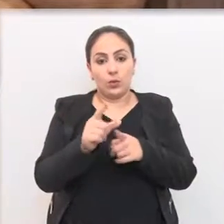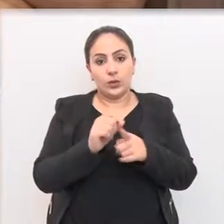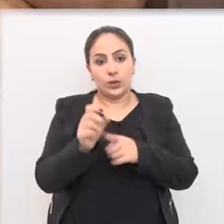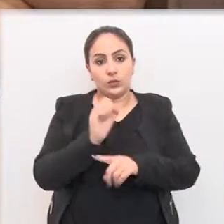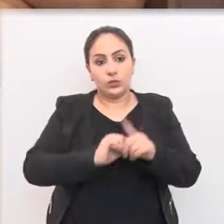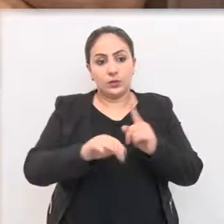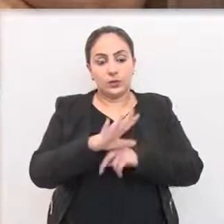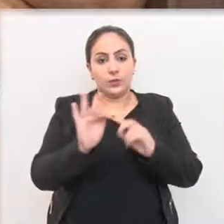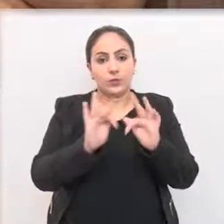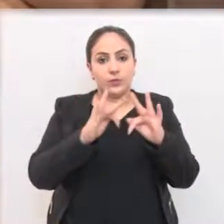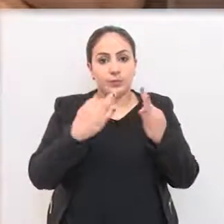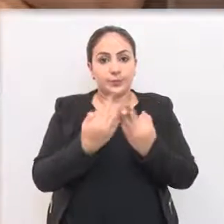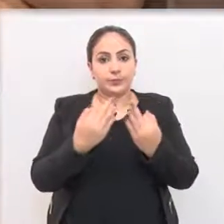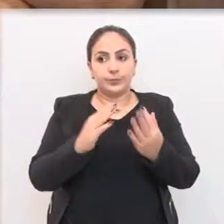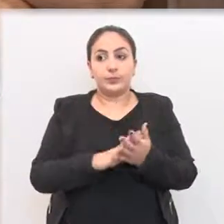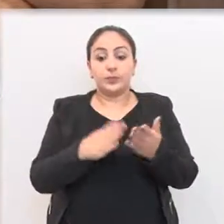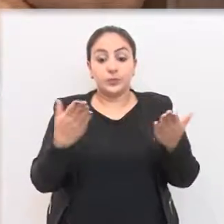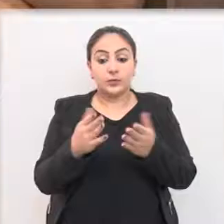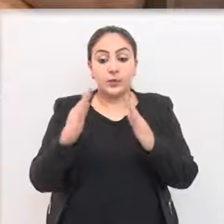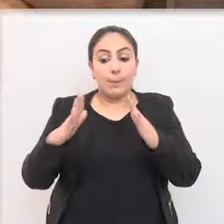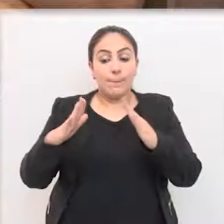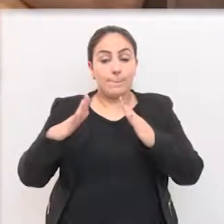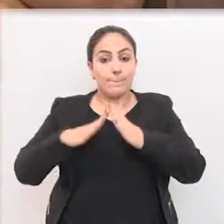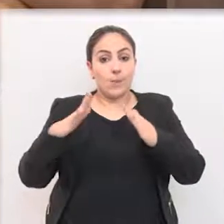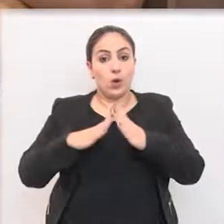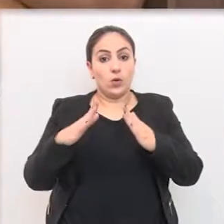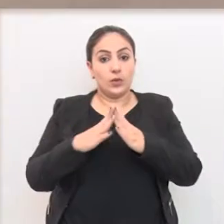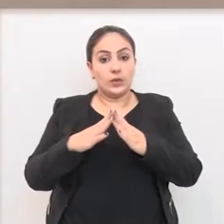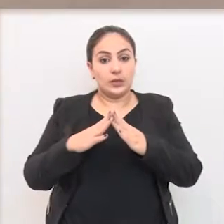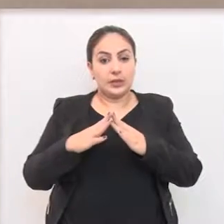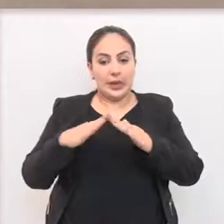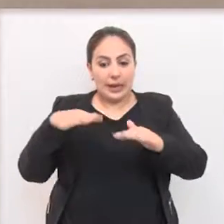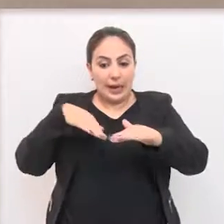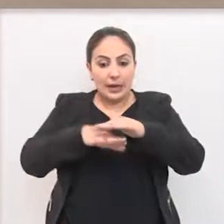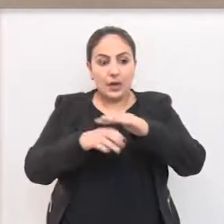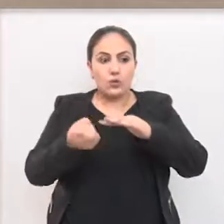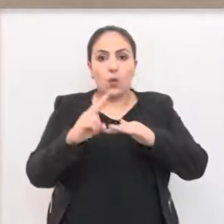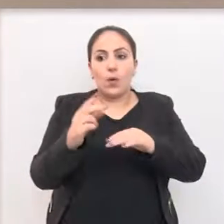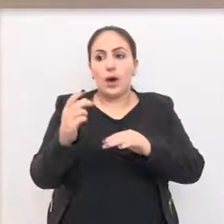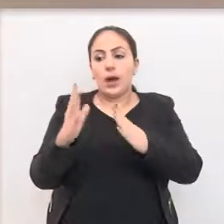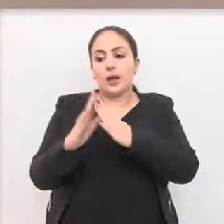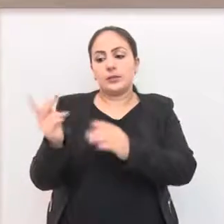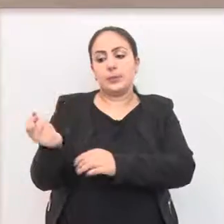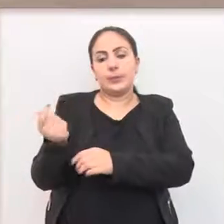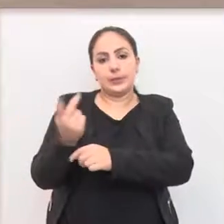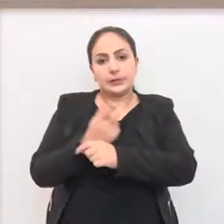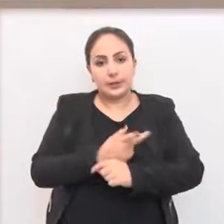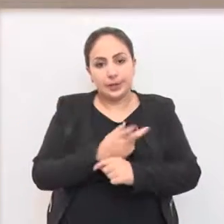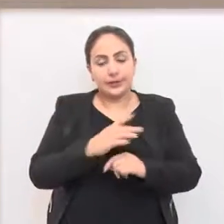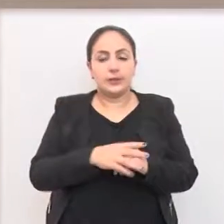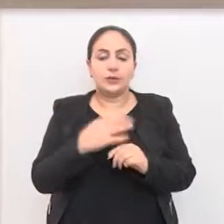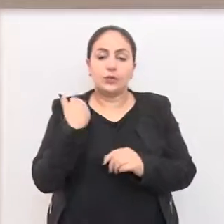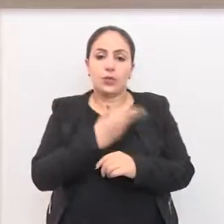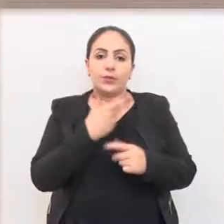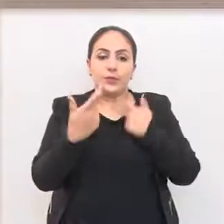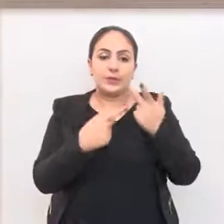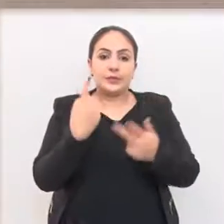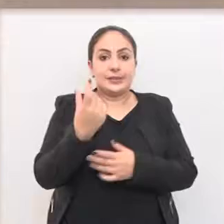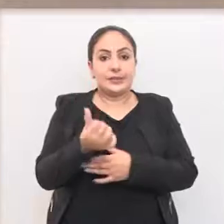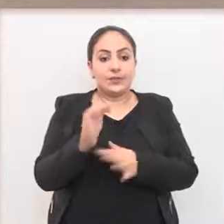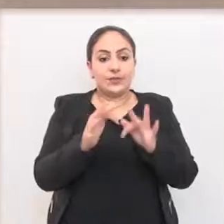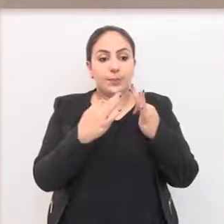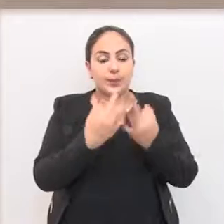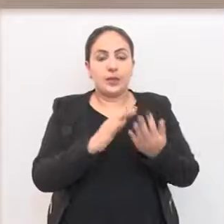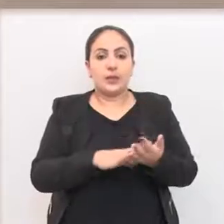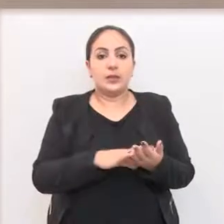aluguel social para essas famílias que moram em garagens, em casas emprestadas, estão mal alojadas. Nós estamos falando de 16